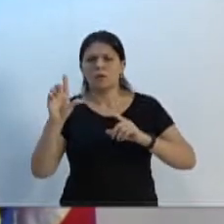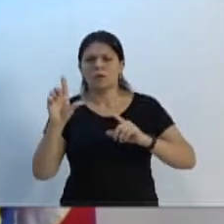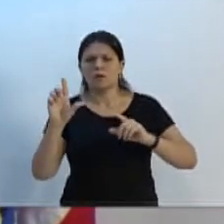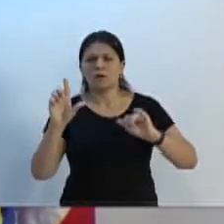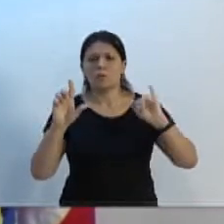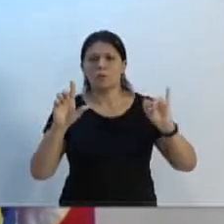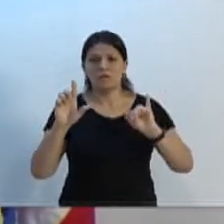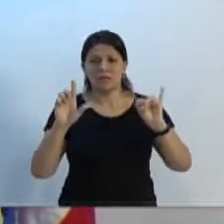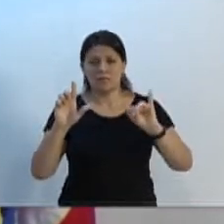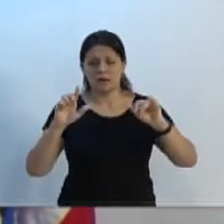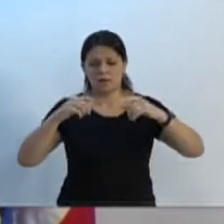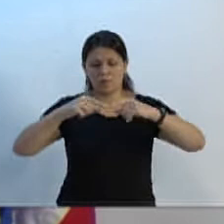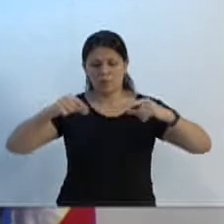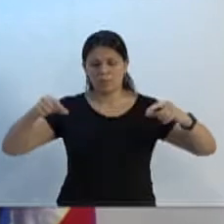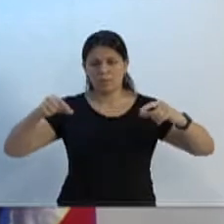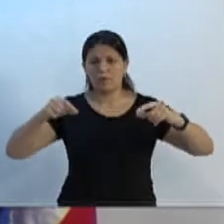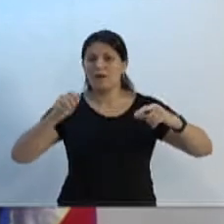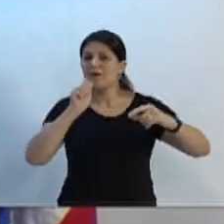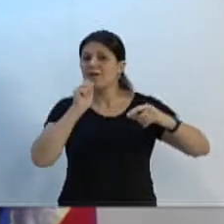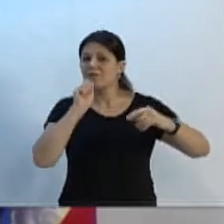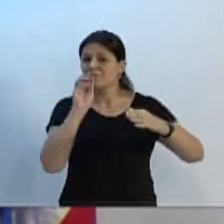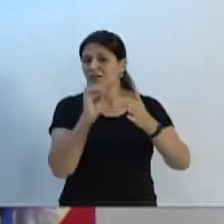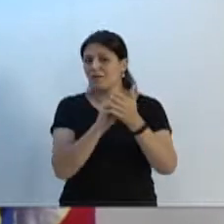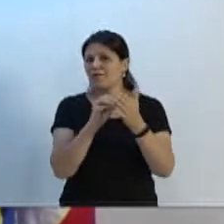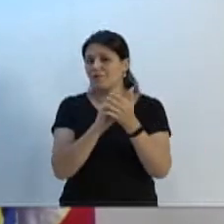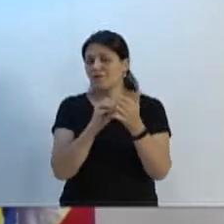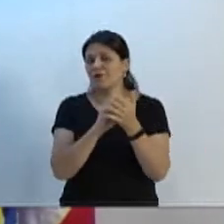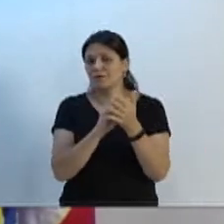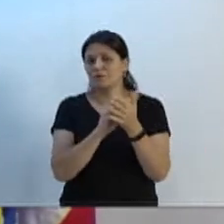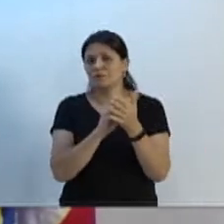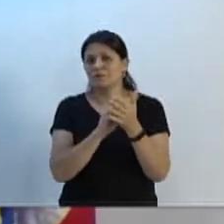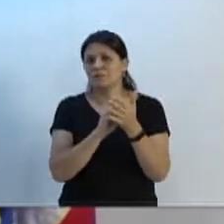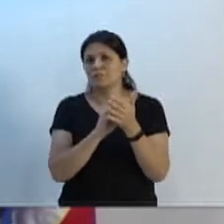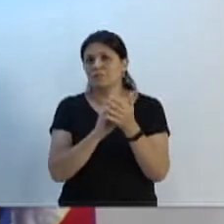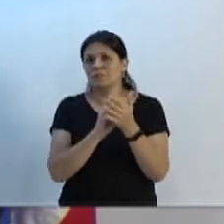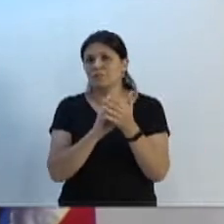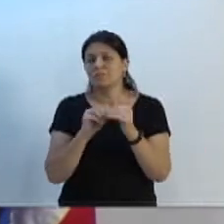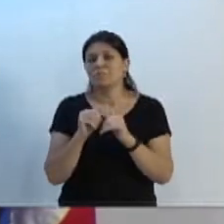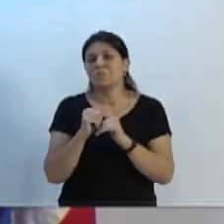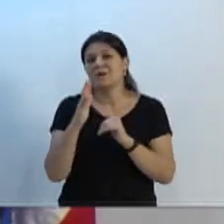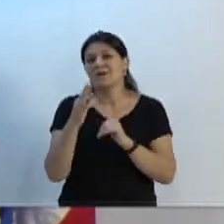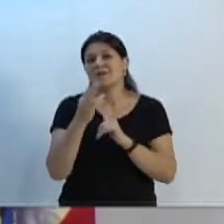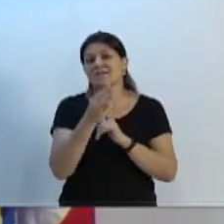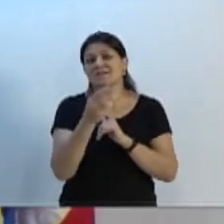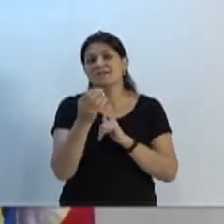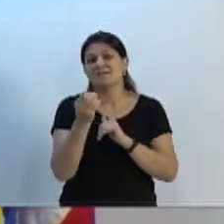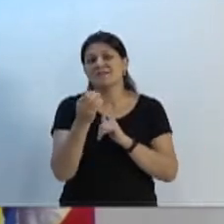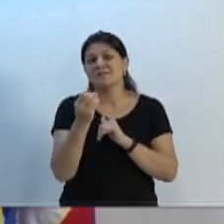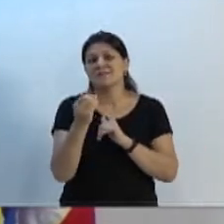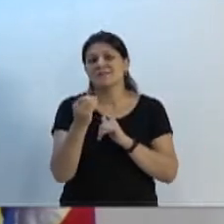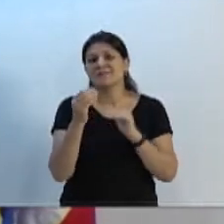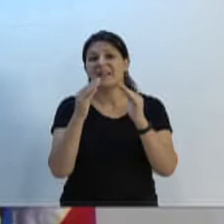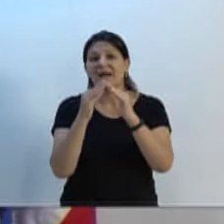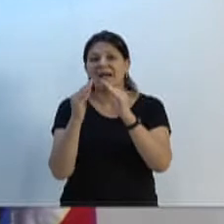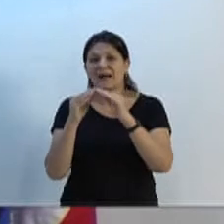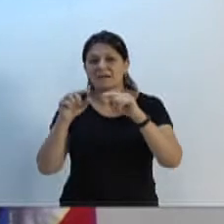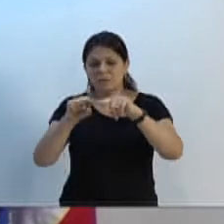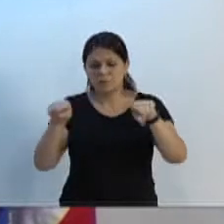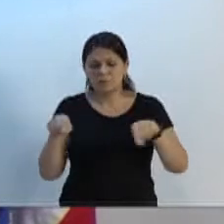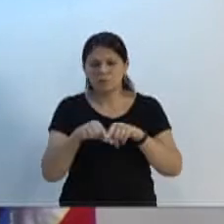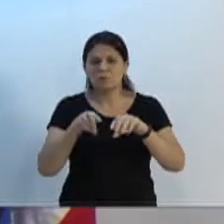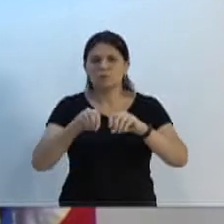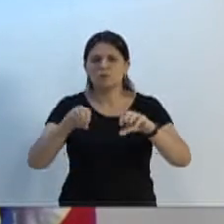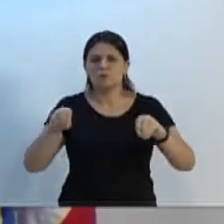ainda faltam ser indenizados mais de 300 lotes eu vou repetir